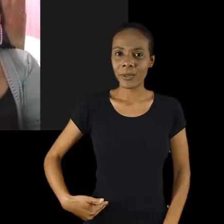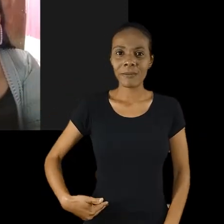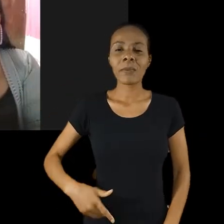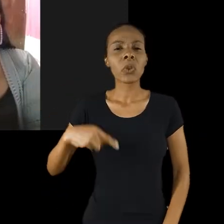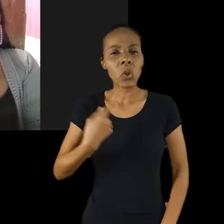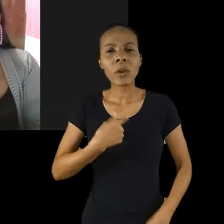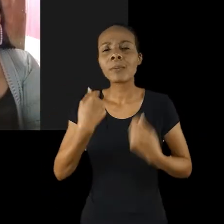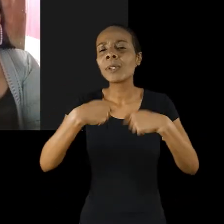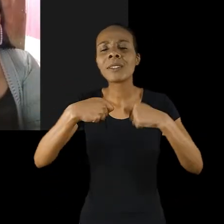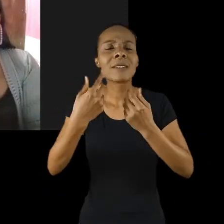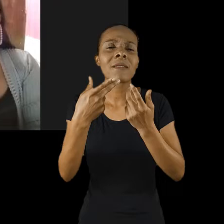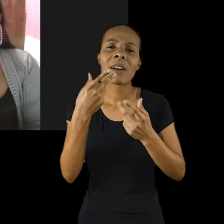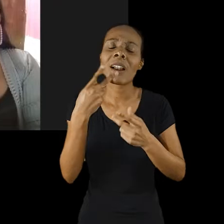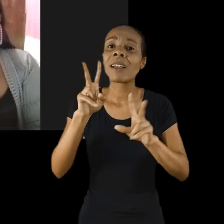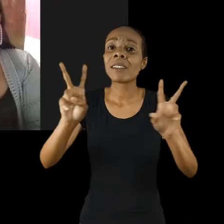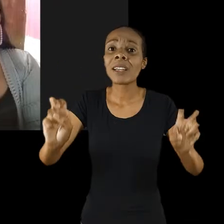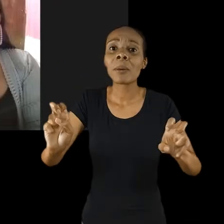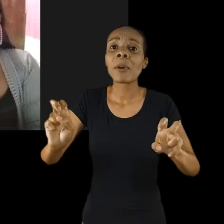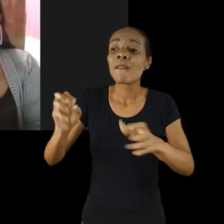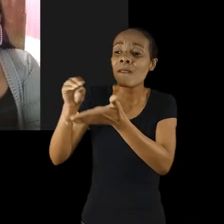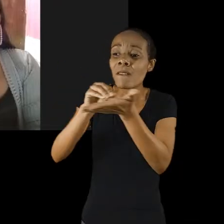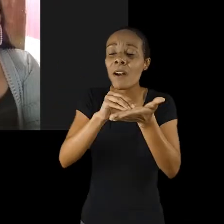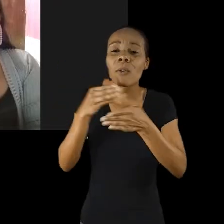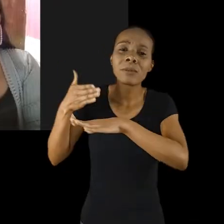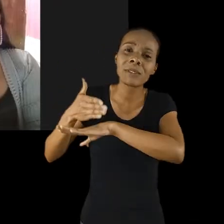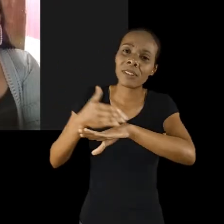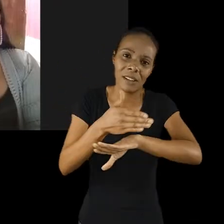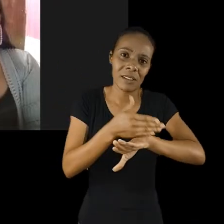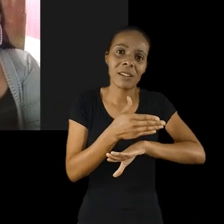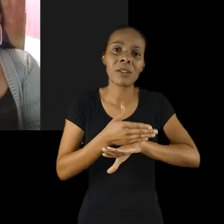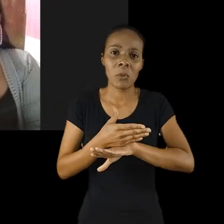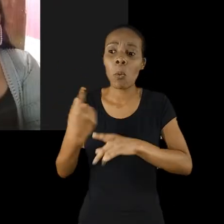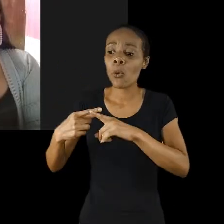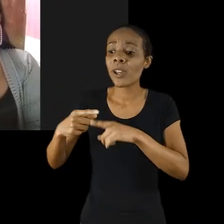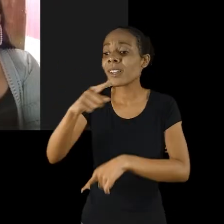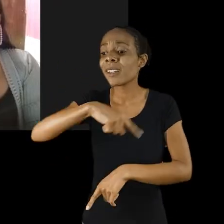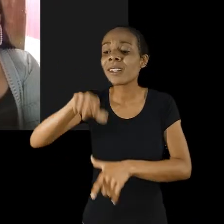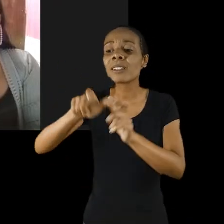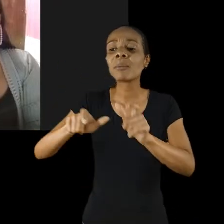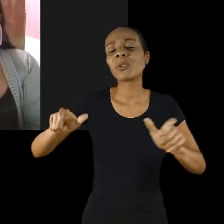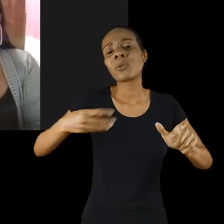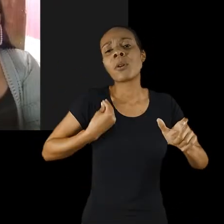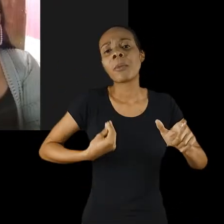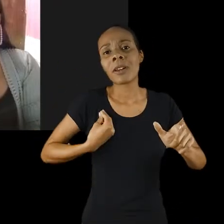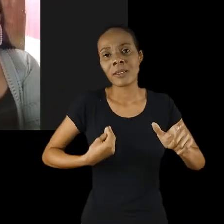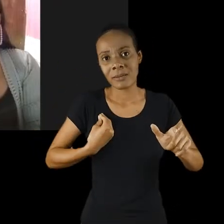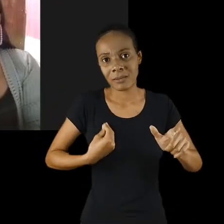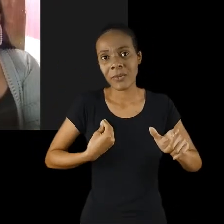faltas de acessos que as pessoas têm e por que elas estão lá. Né? A gente sabe também que, às vezes, as mulheres